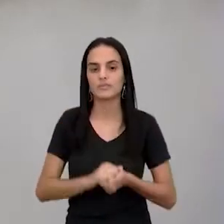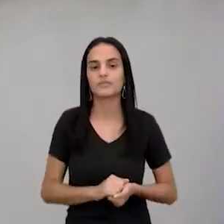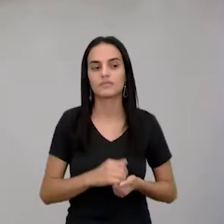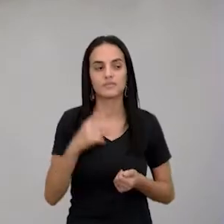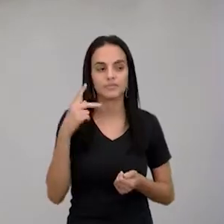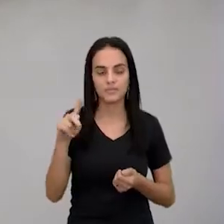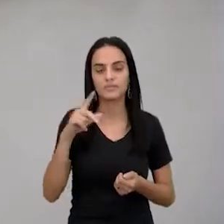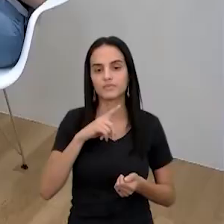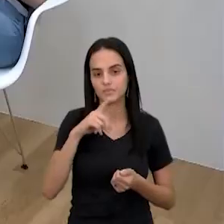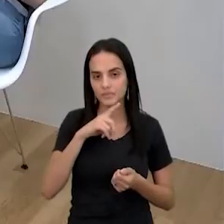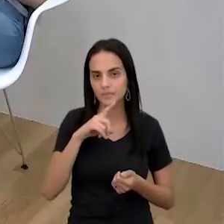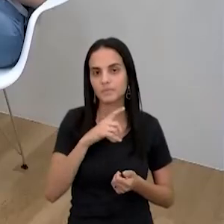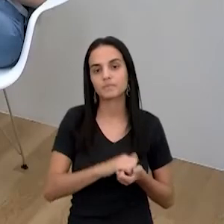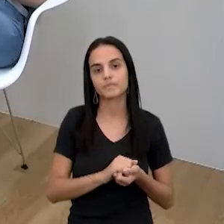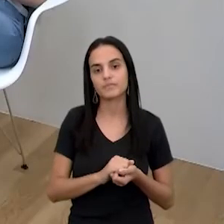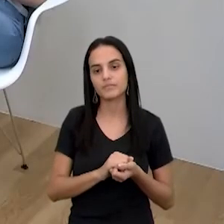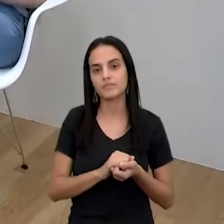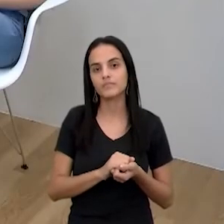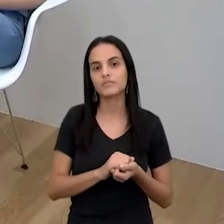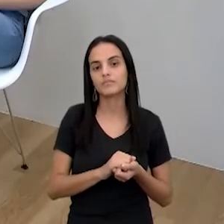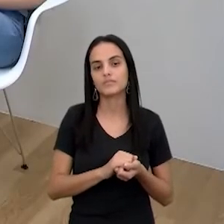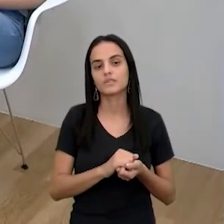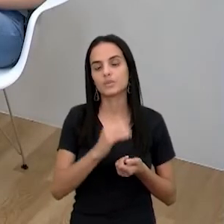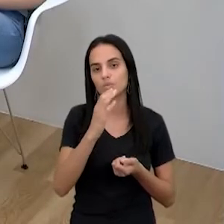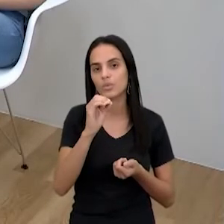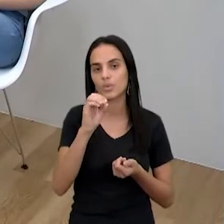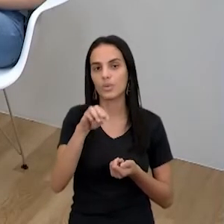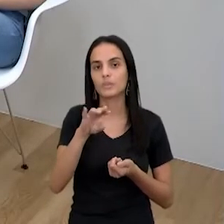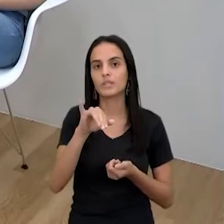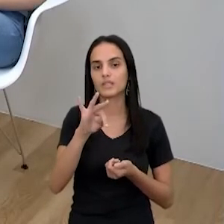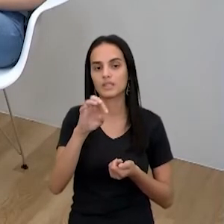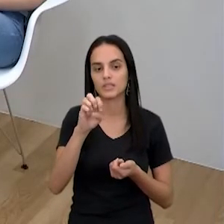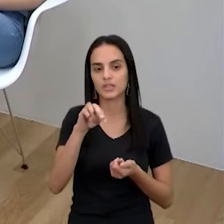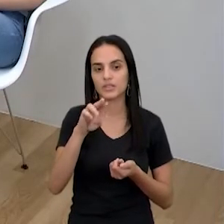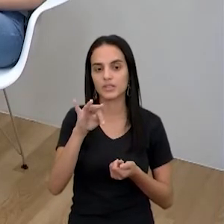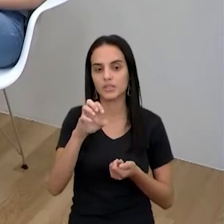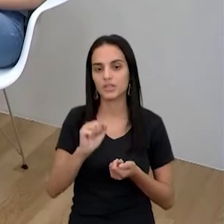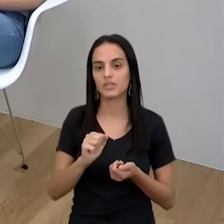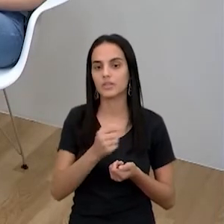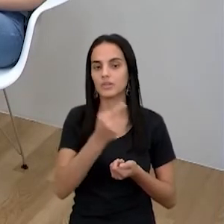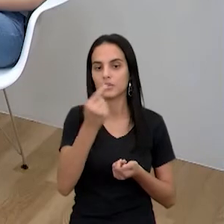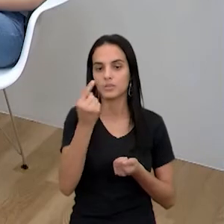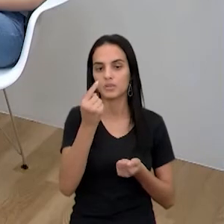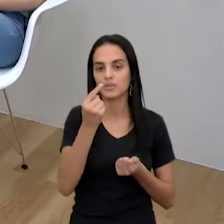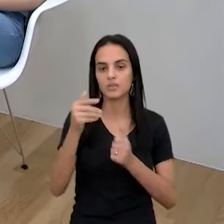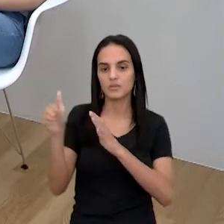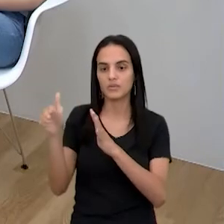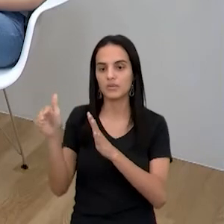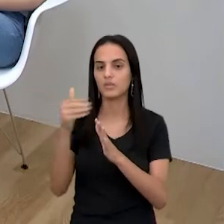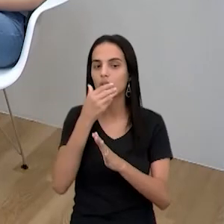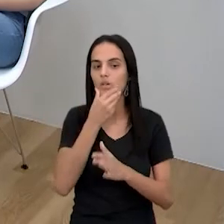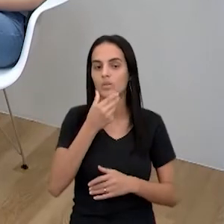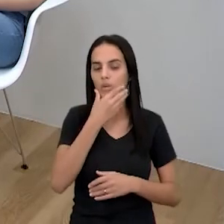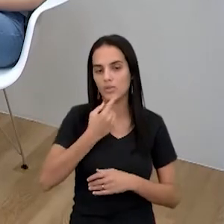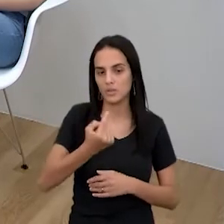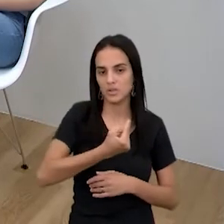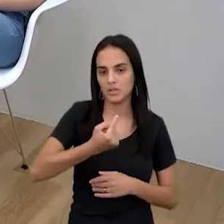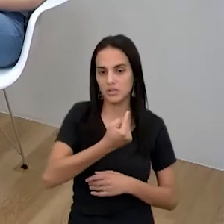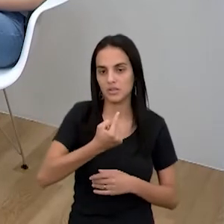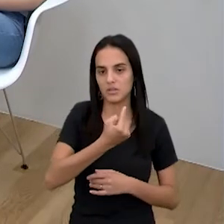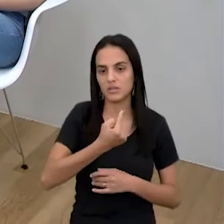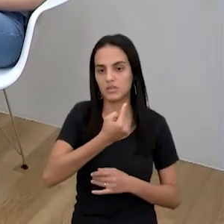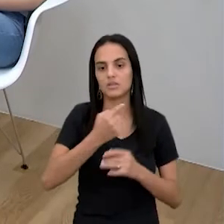E aí, eu vou trazer duas lembranças rápidas aqui. A primeira é um fenômeno que acontece na Europa, que eu acho muito marcante, que é